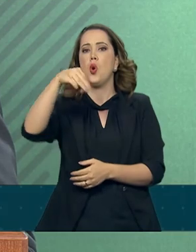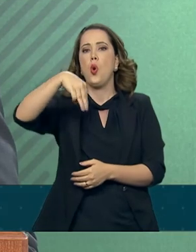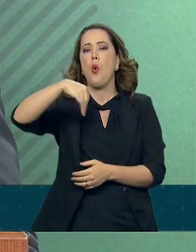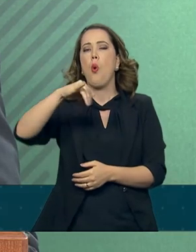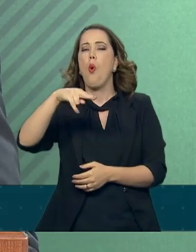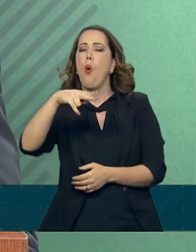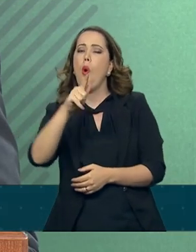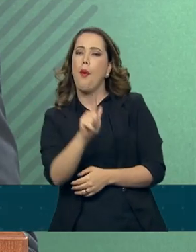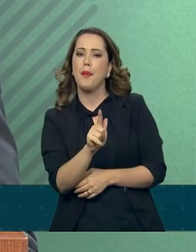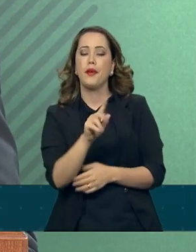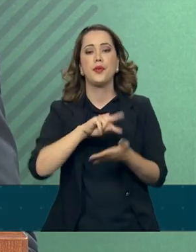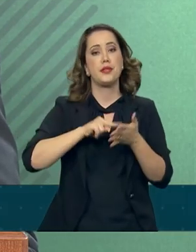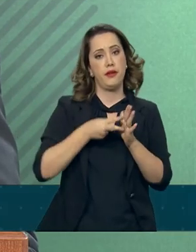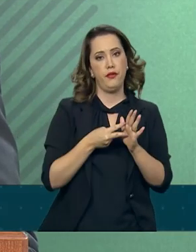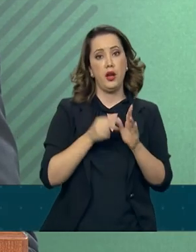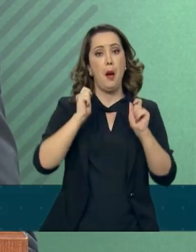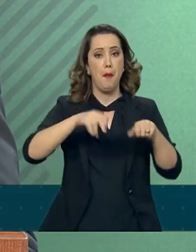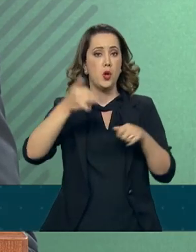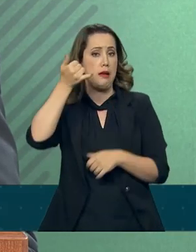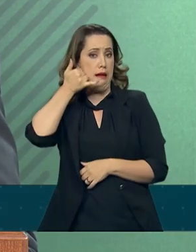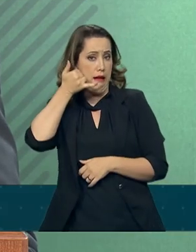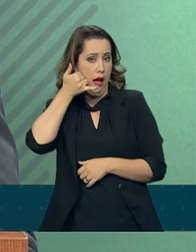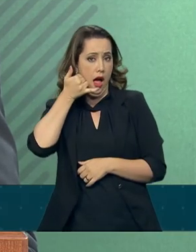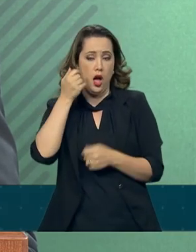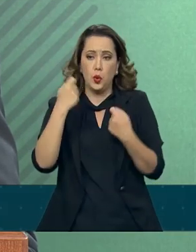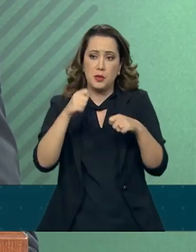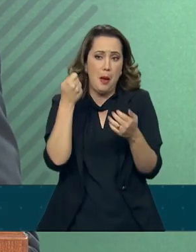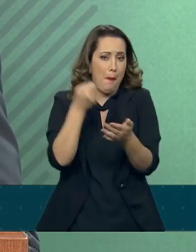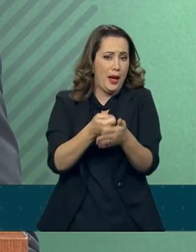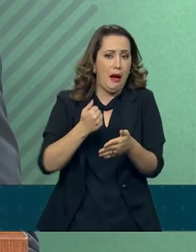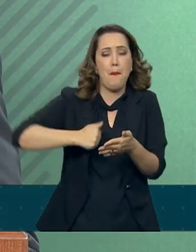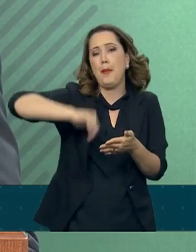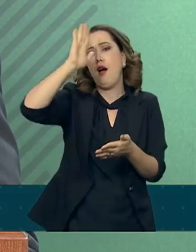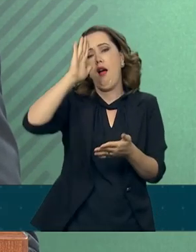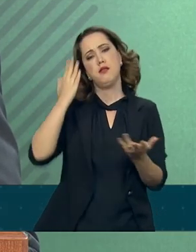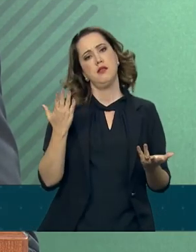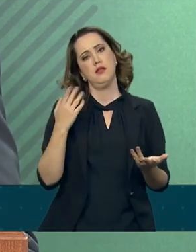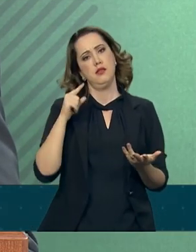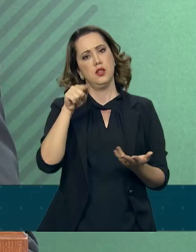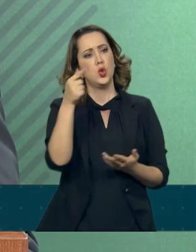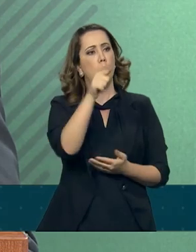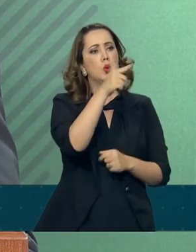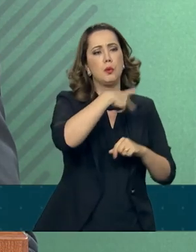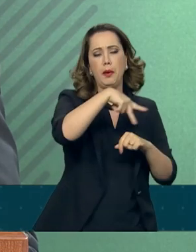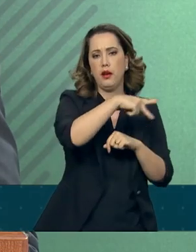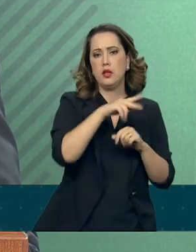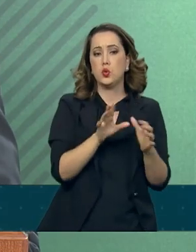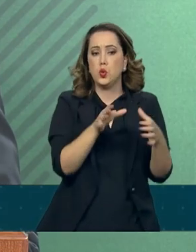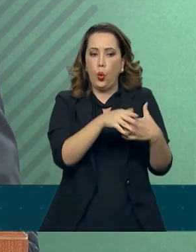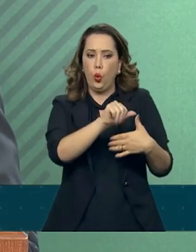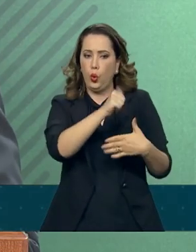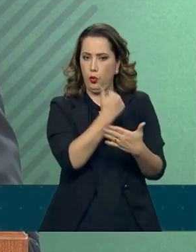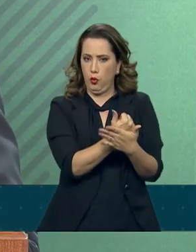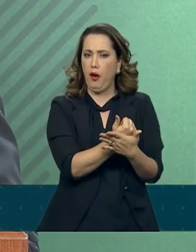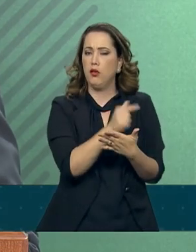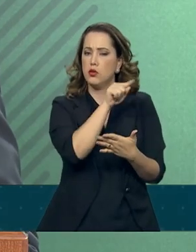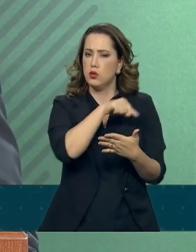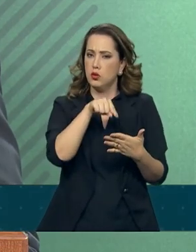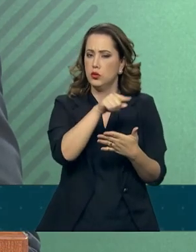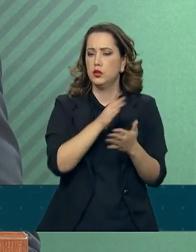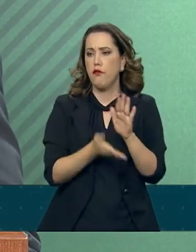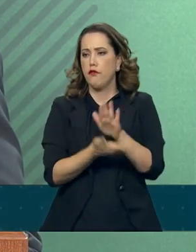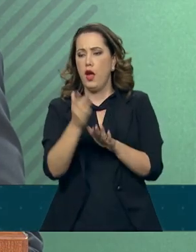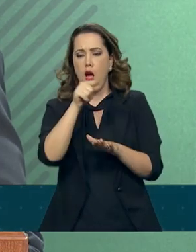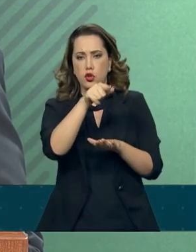seja possam realizar ligações sem cobranças extras das operadoras de telefonia durante as